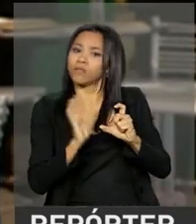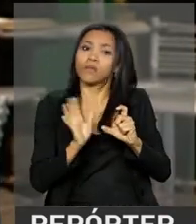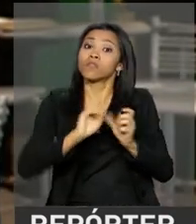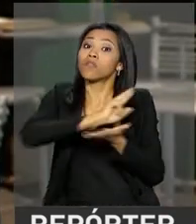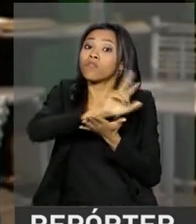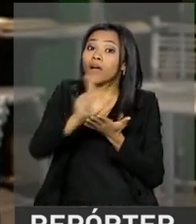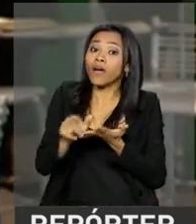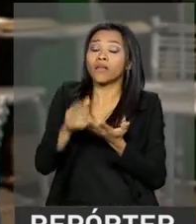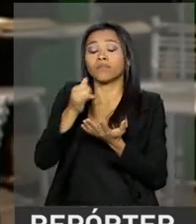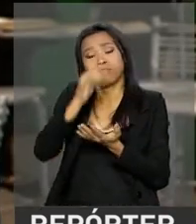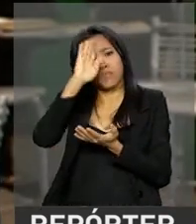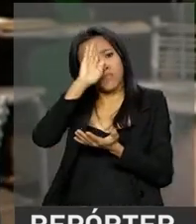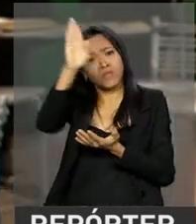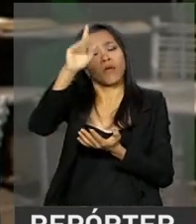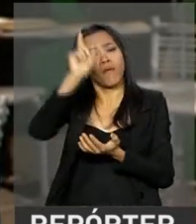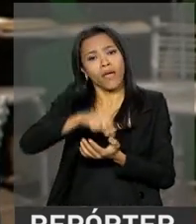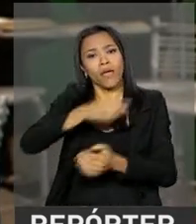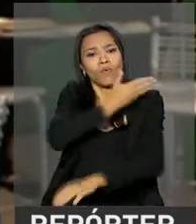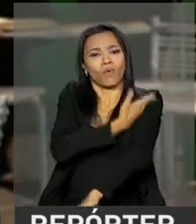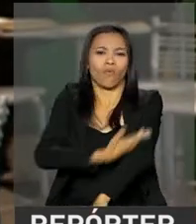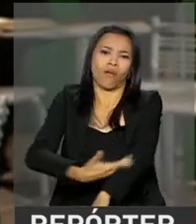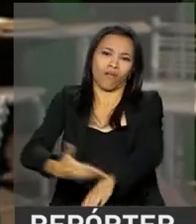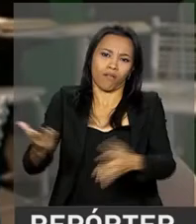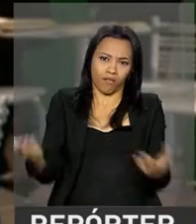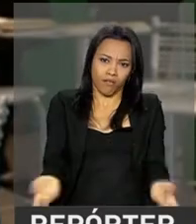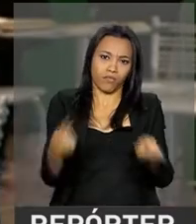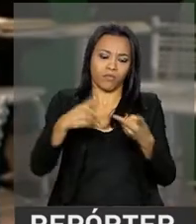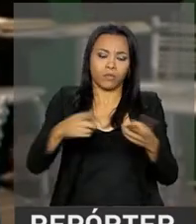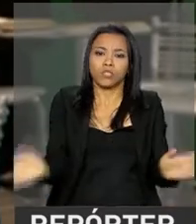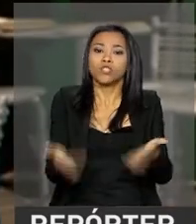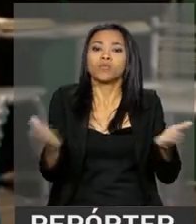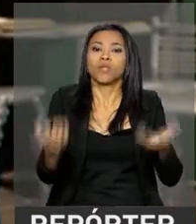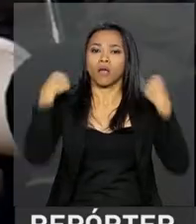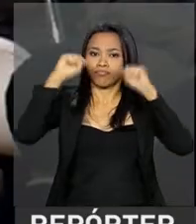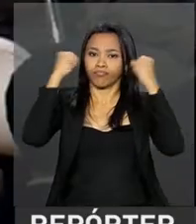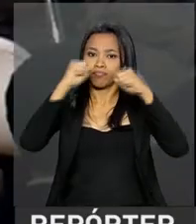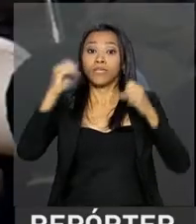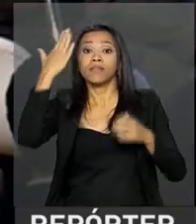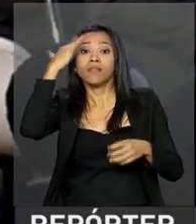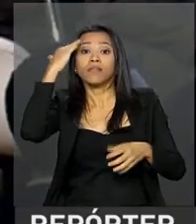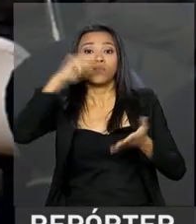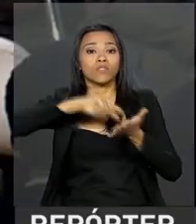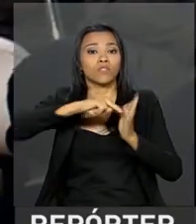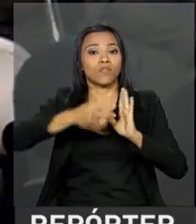A educação é o principal fator, o estímulo à atividade física e entender o que tem no rótulo. O